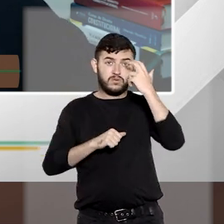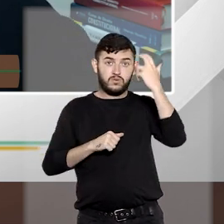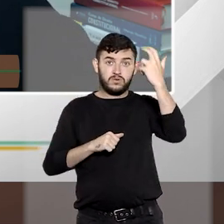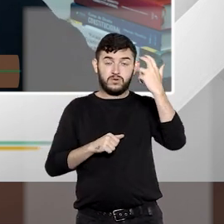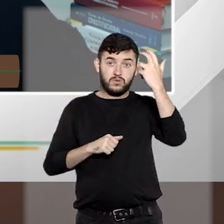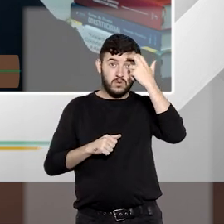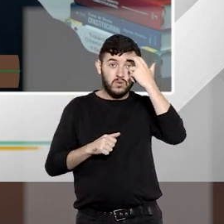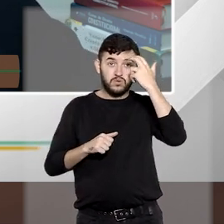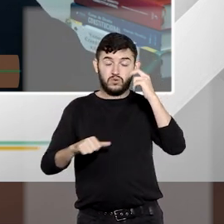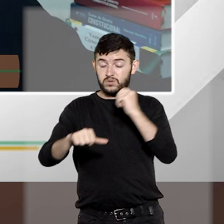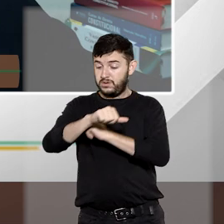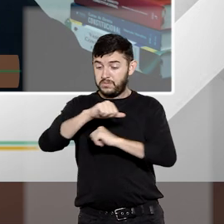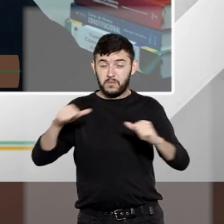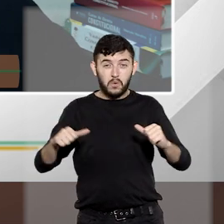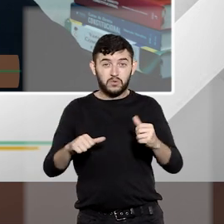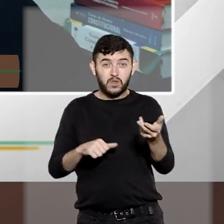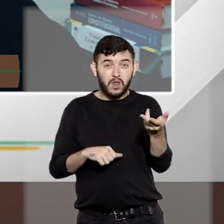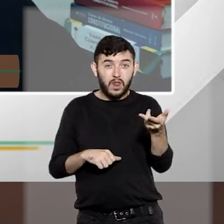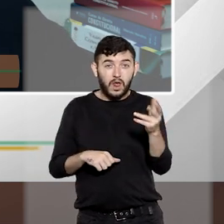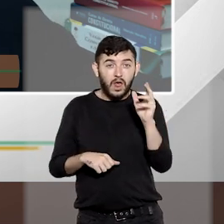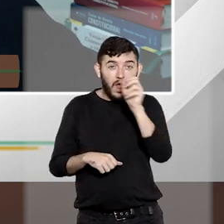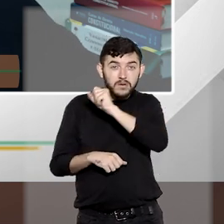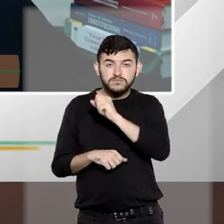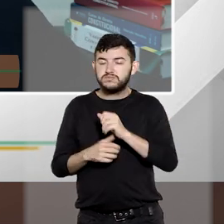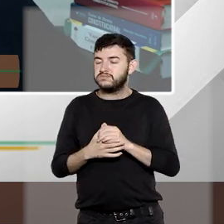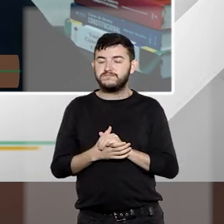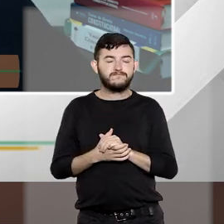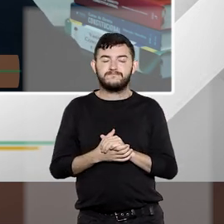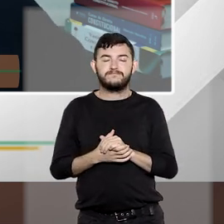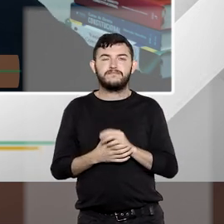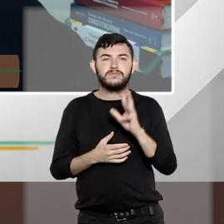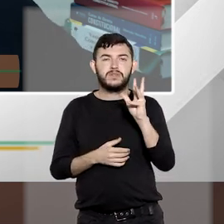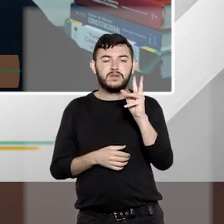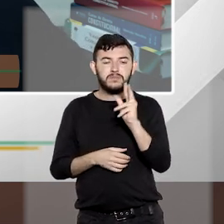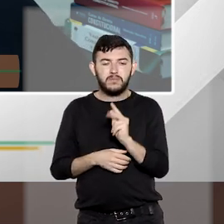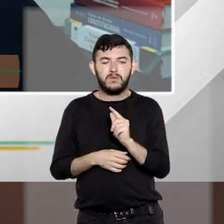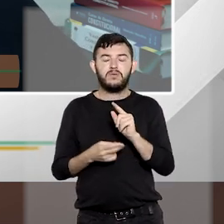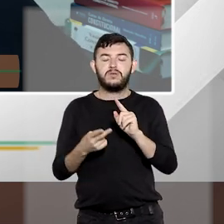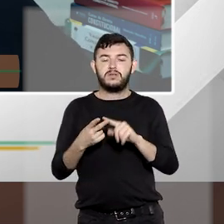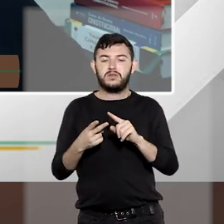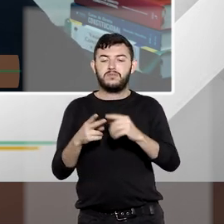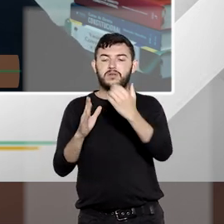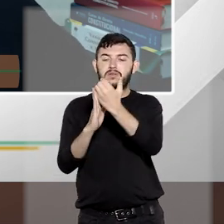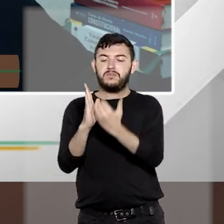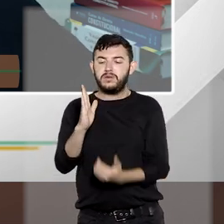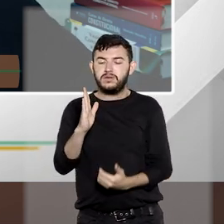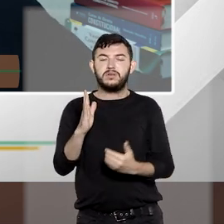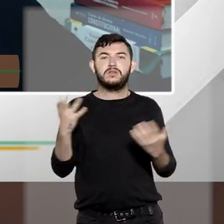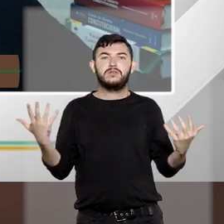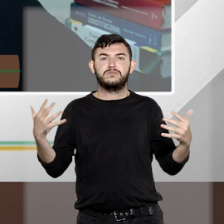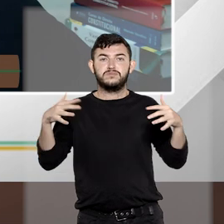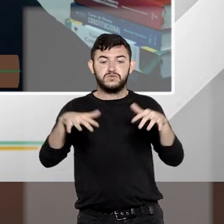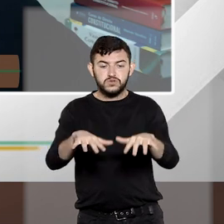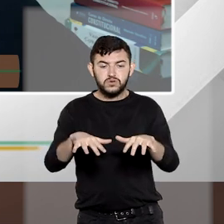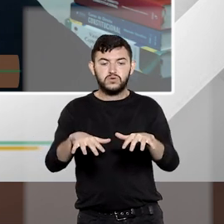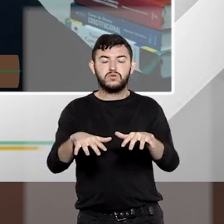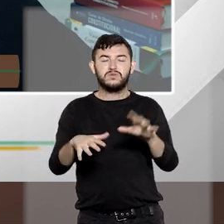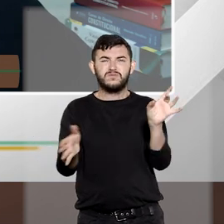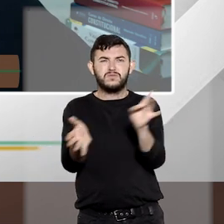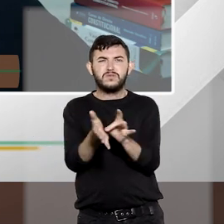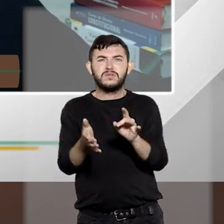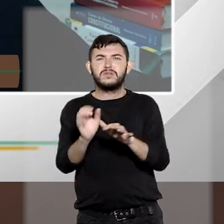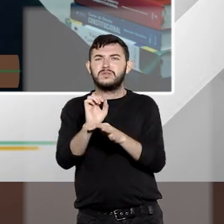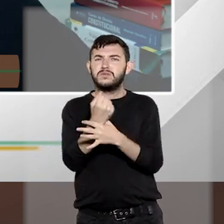Cultura não se muda da noite para o dia, né? Isso acontece com o tempo, com medidas de inclusão efetivas, garantindo